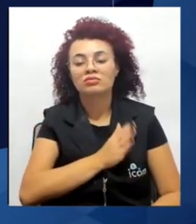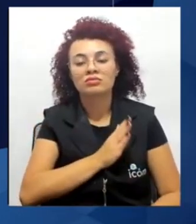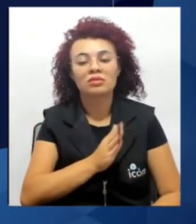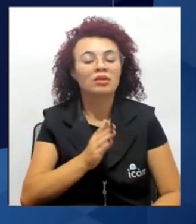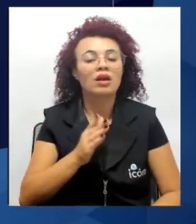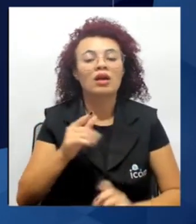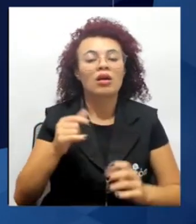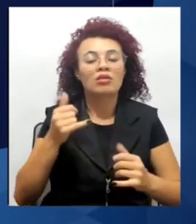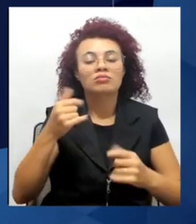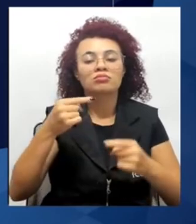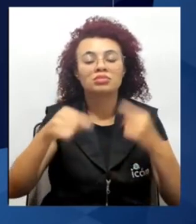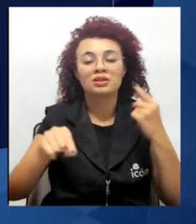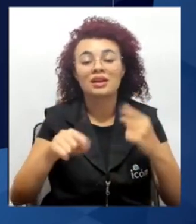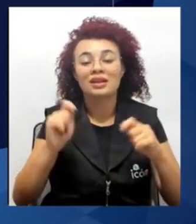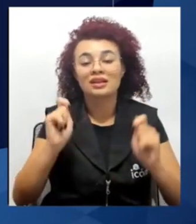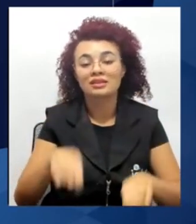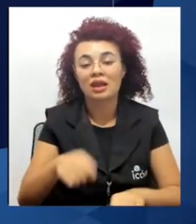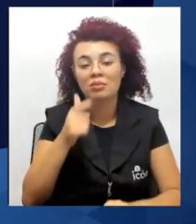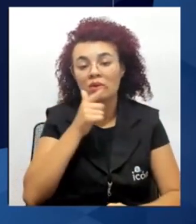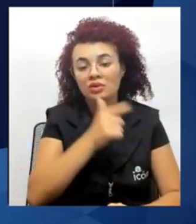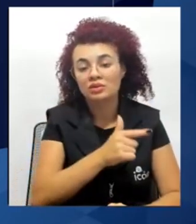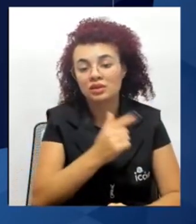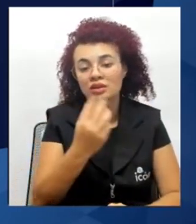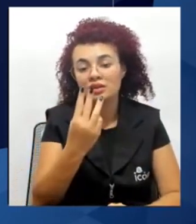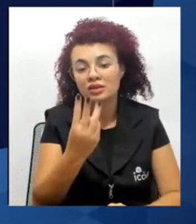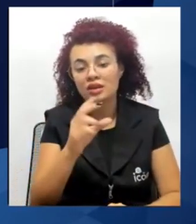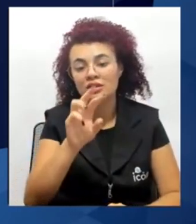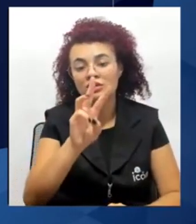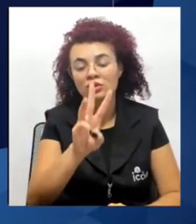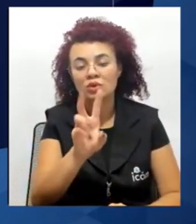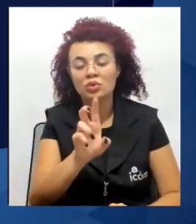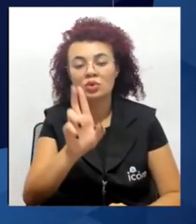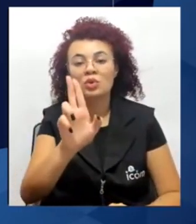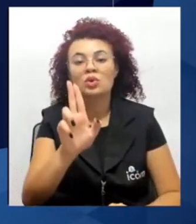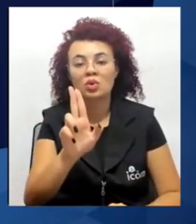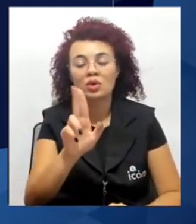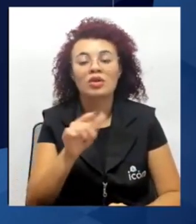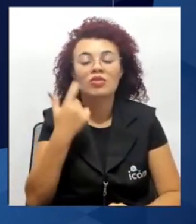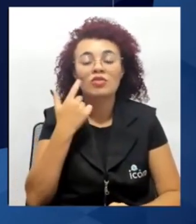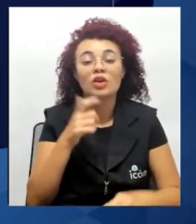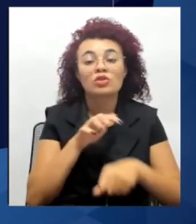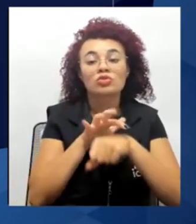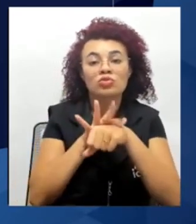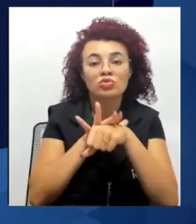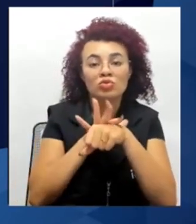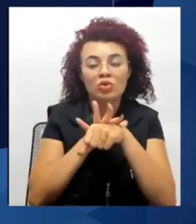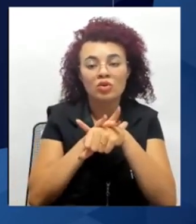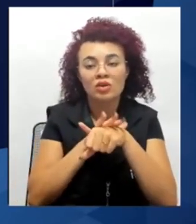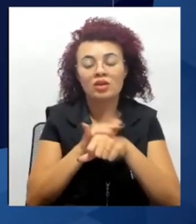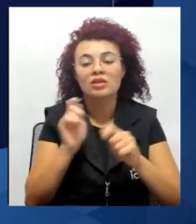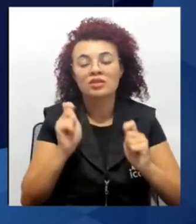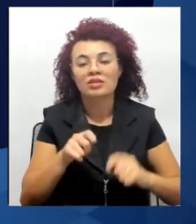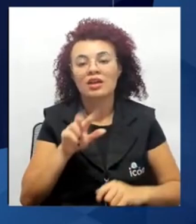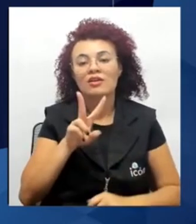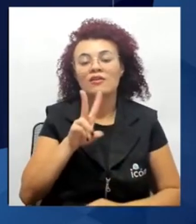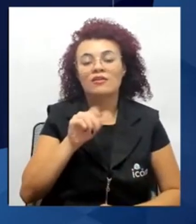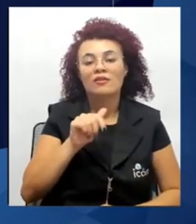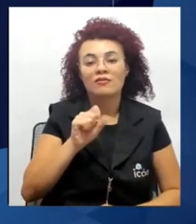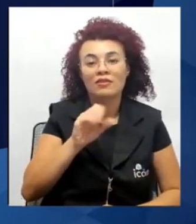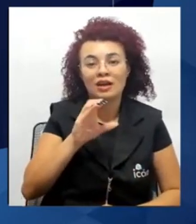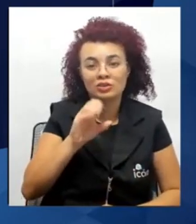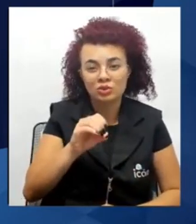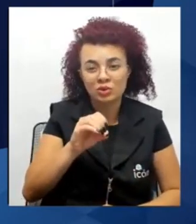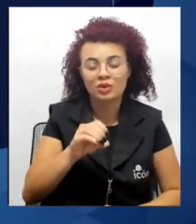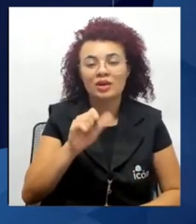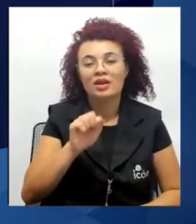unidades de Woods. Nessa situação, o predomínio da doença está no território vasco-arterial, e a necessidade de cateterismo cardíaco direito como